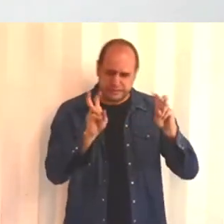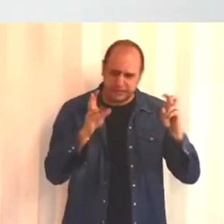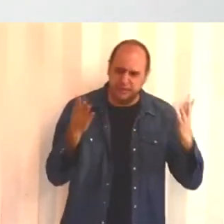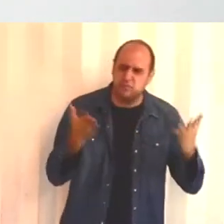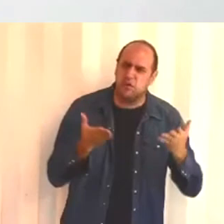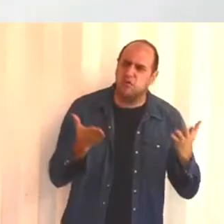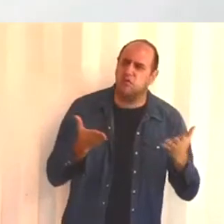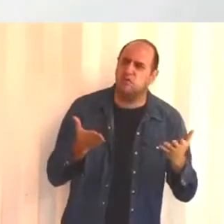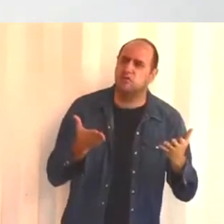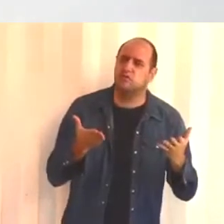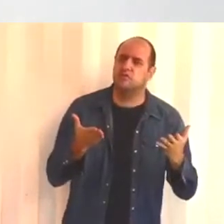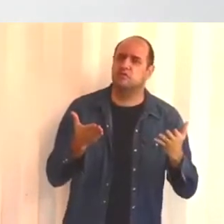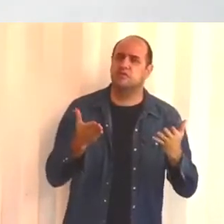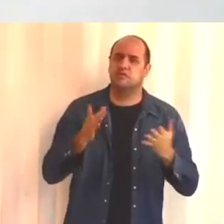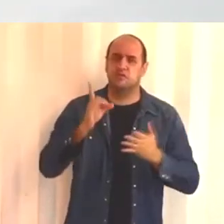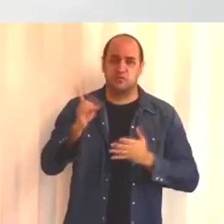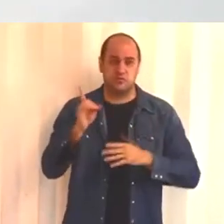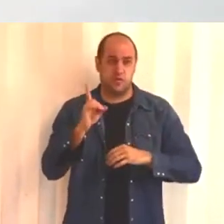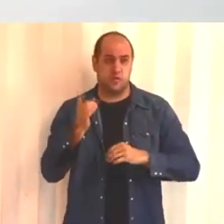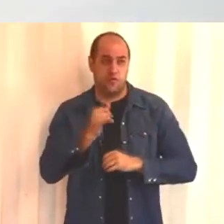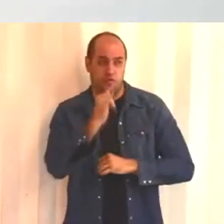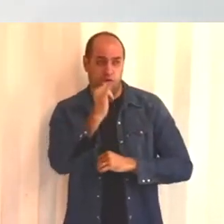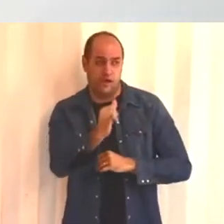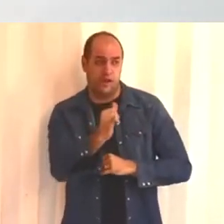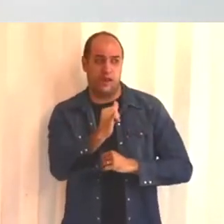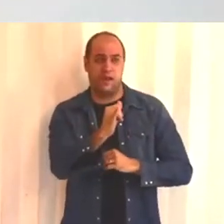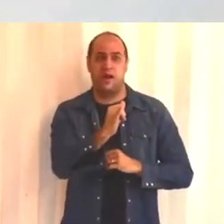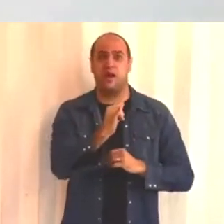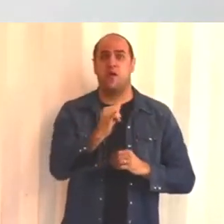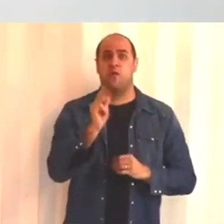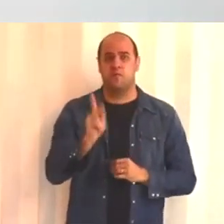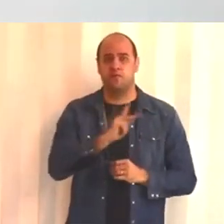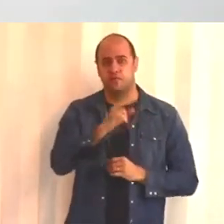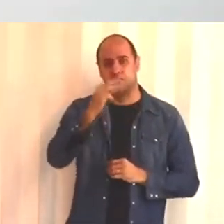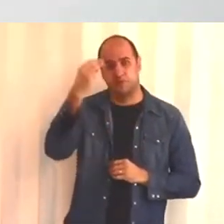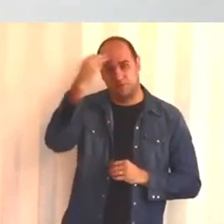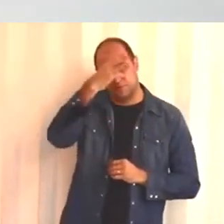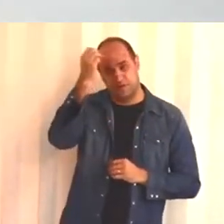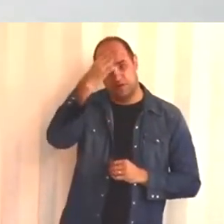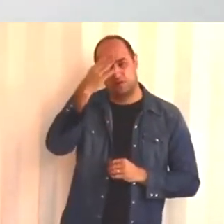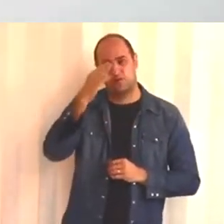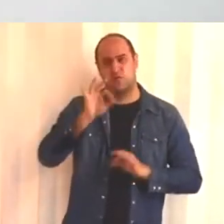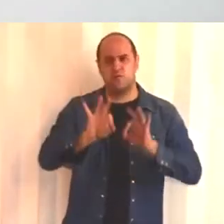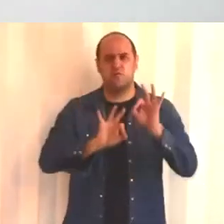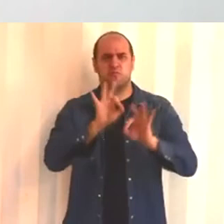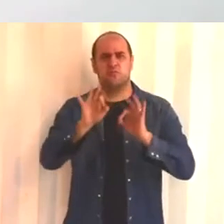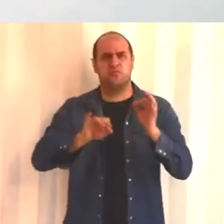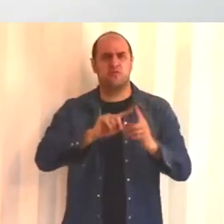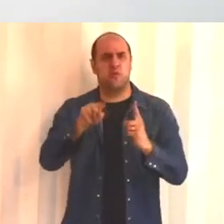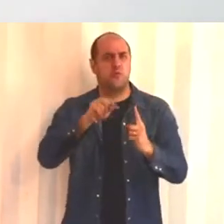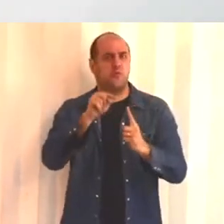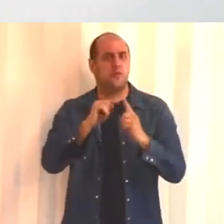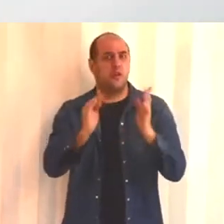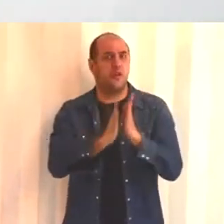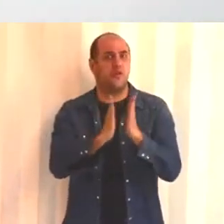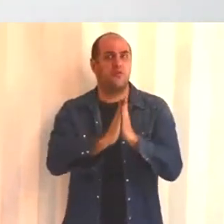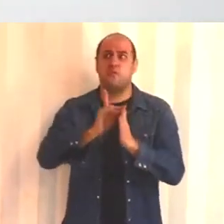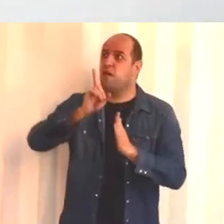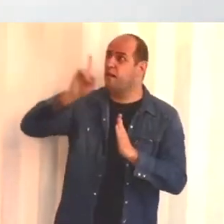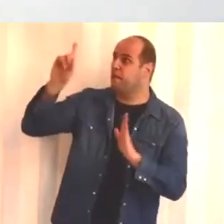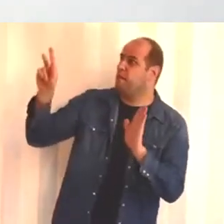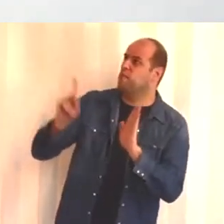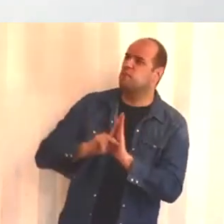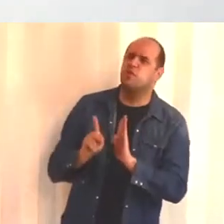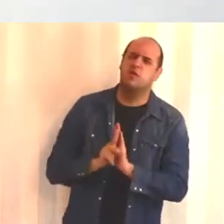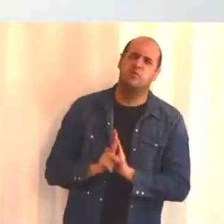mensagem que Deus colocou no coração do pastor Sérgio, é o motivo do louvor a Deus é Ele mesmo. Eu vou